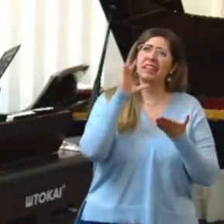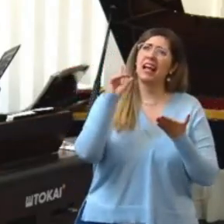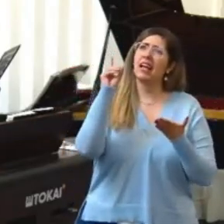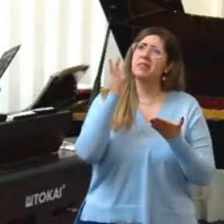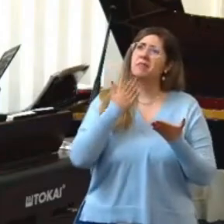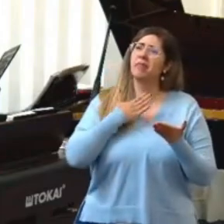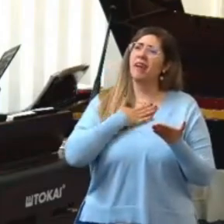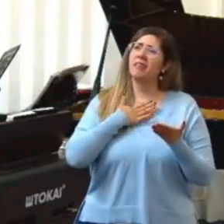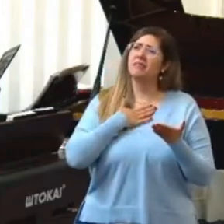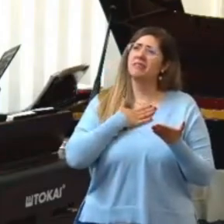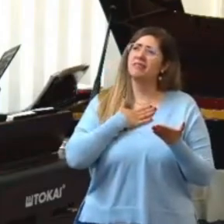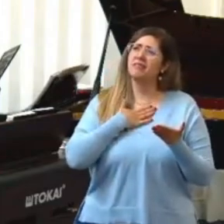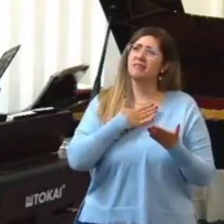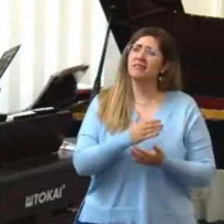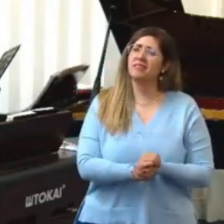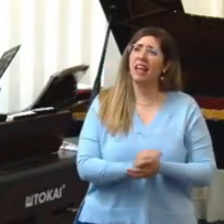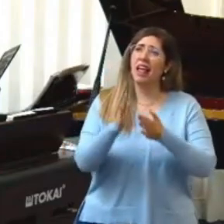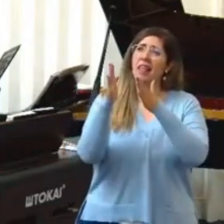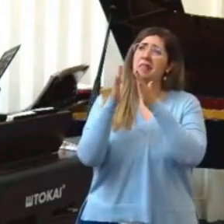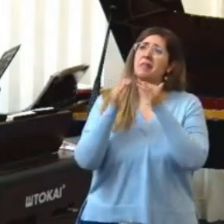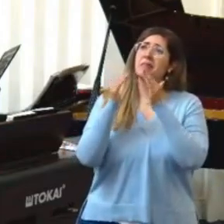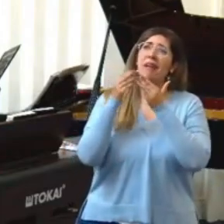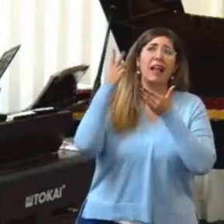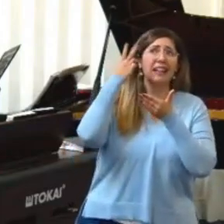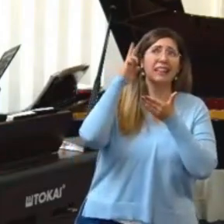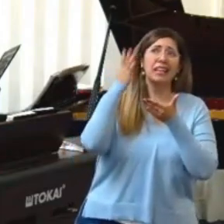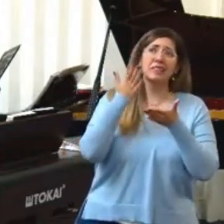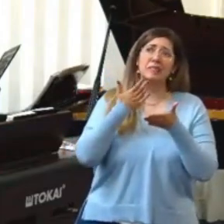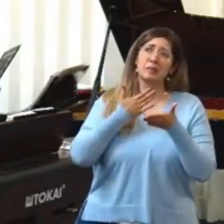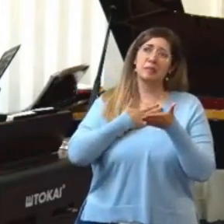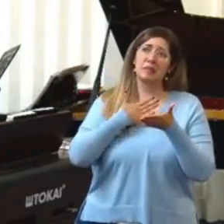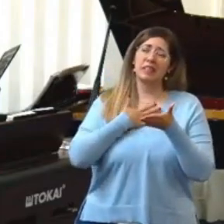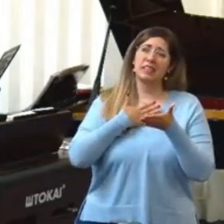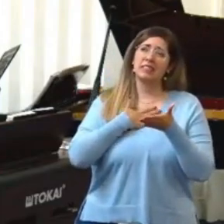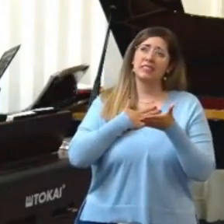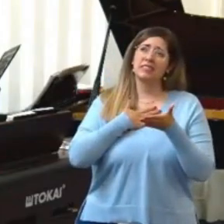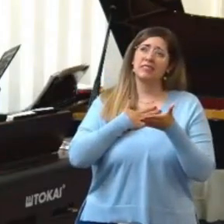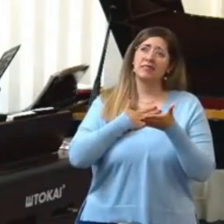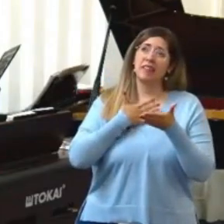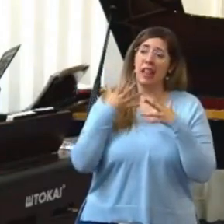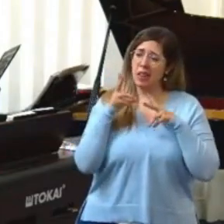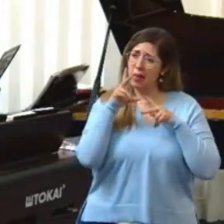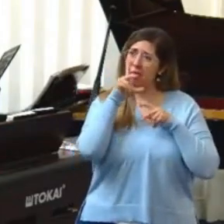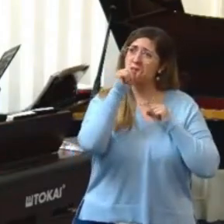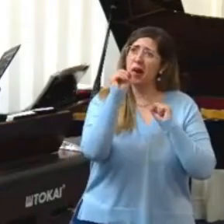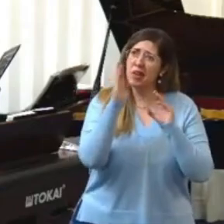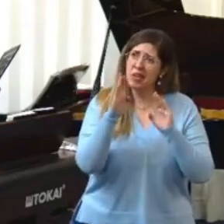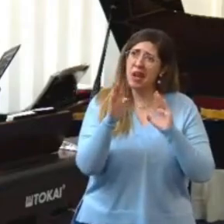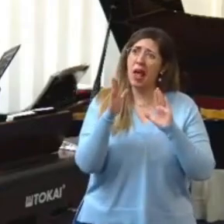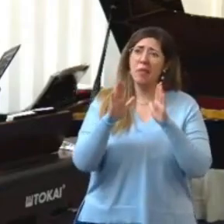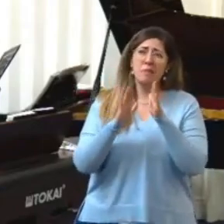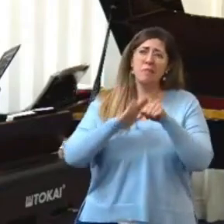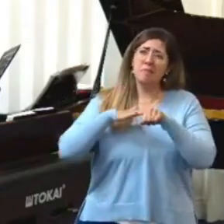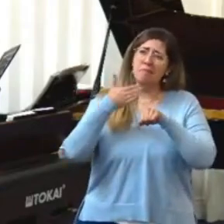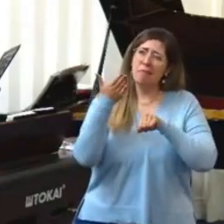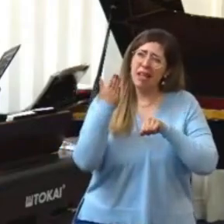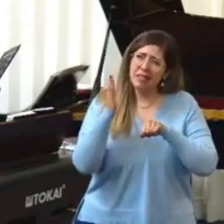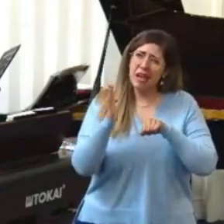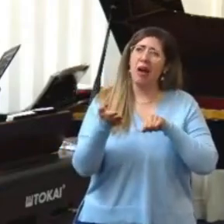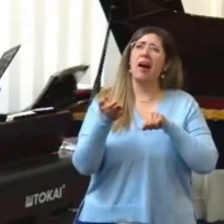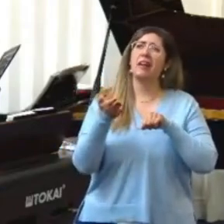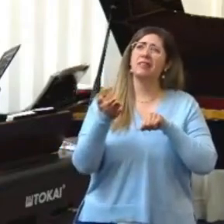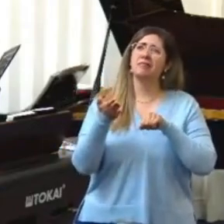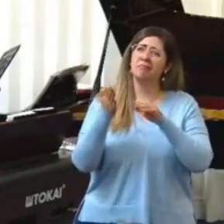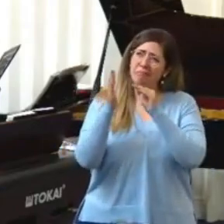Deus, peço-te que te lembres de mim. Dá-me força, só mais esta vez,